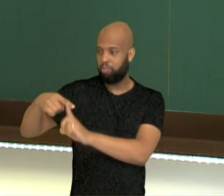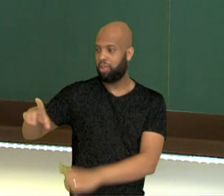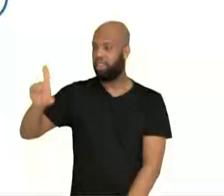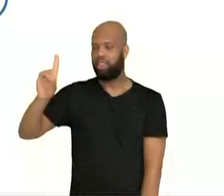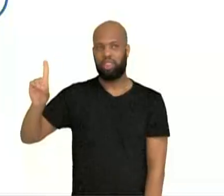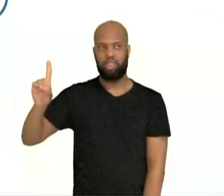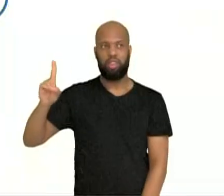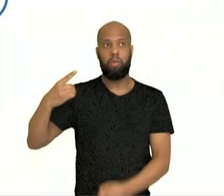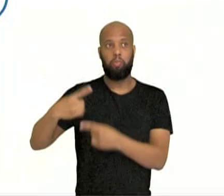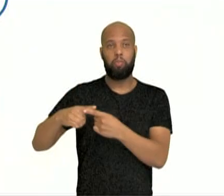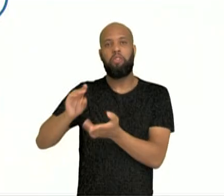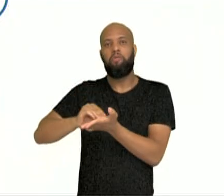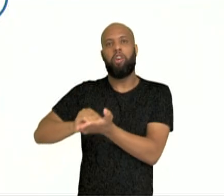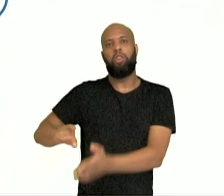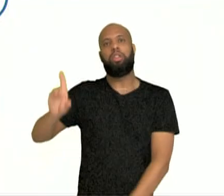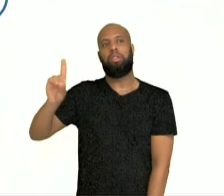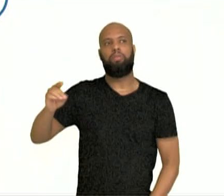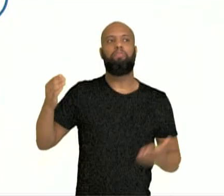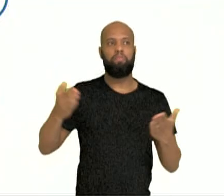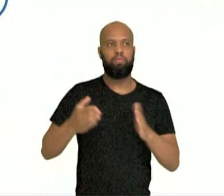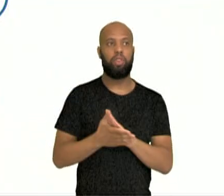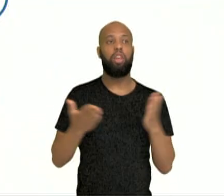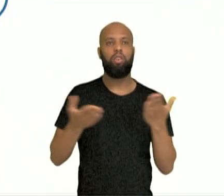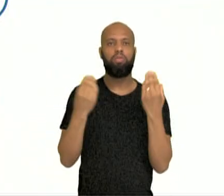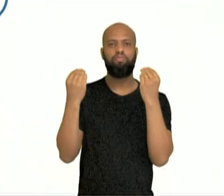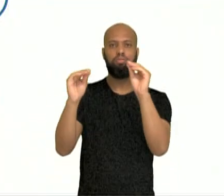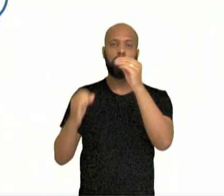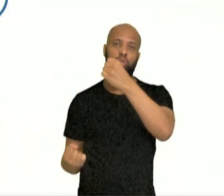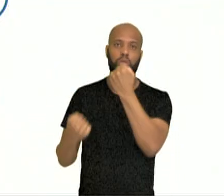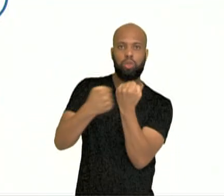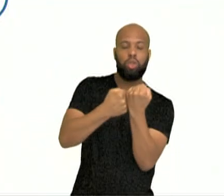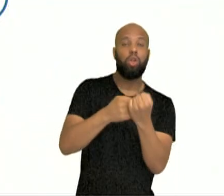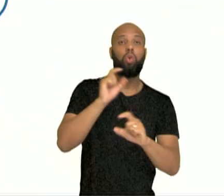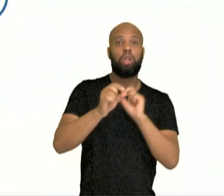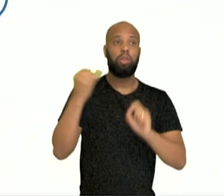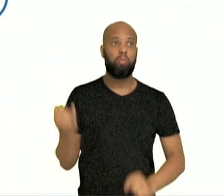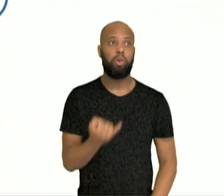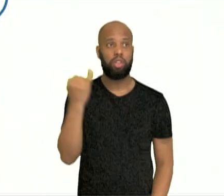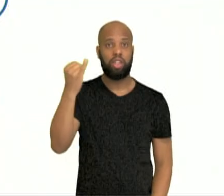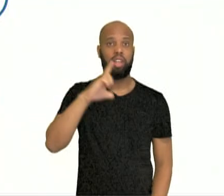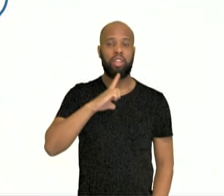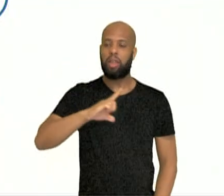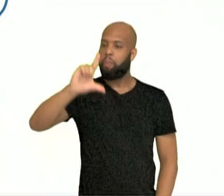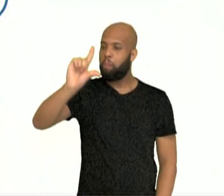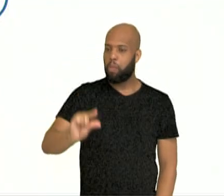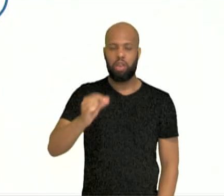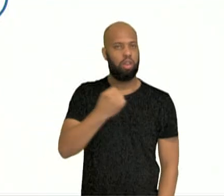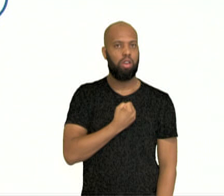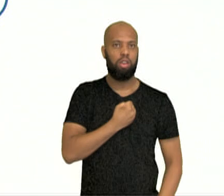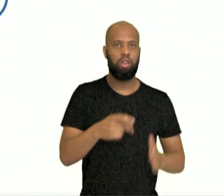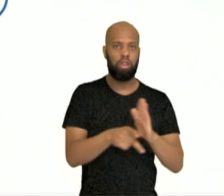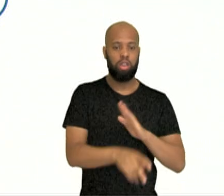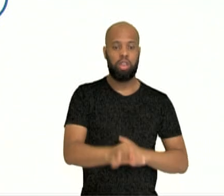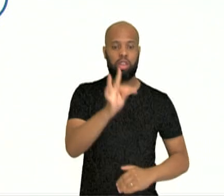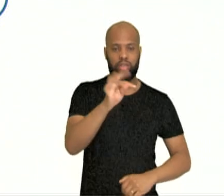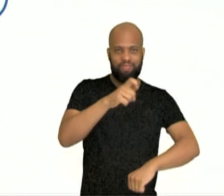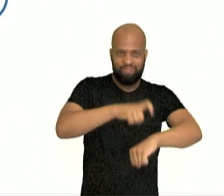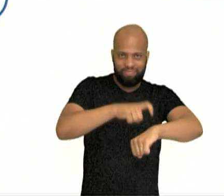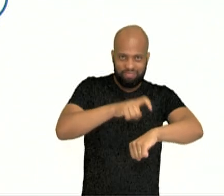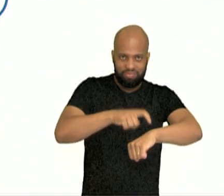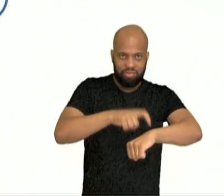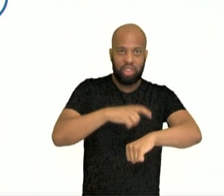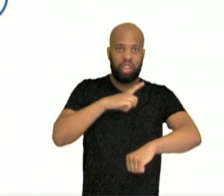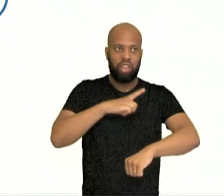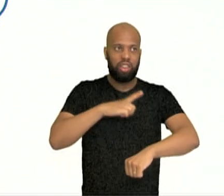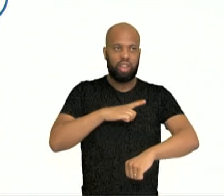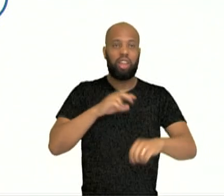que é o único parâmetro que eu não conheço até aqui. O que nós temos que lembrar? Que o menor valor que o t, né, ele vai